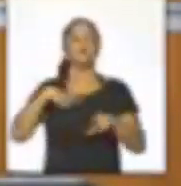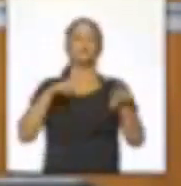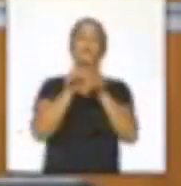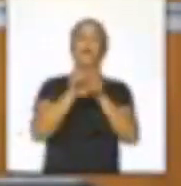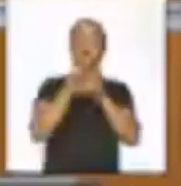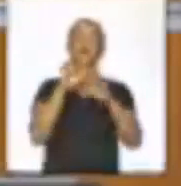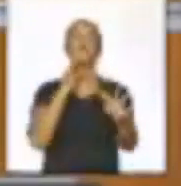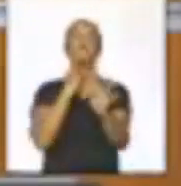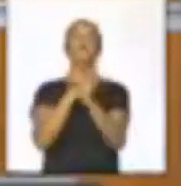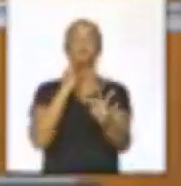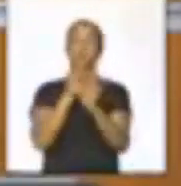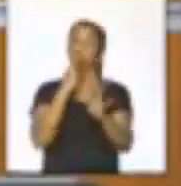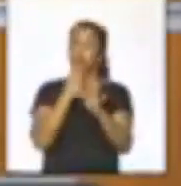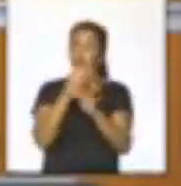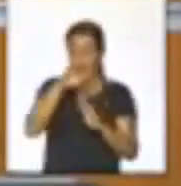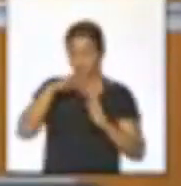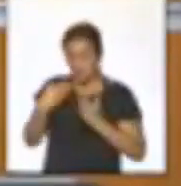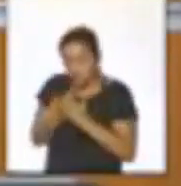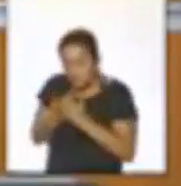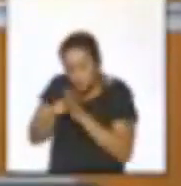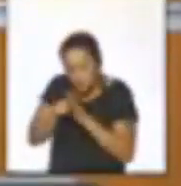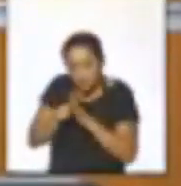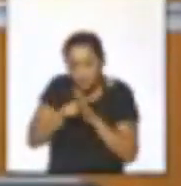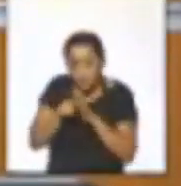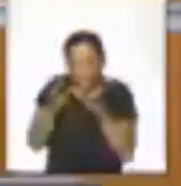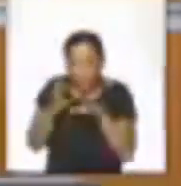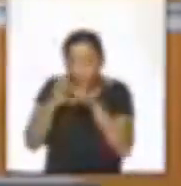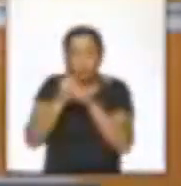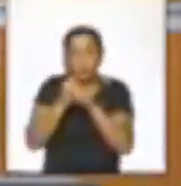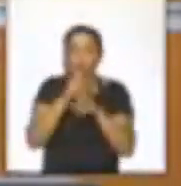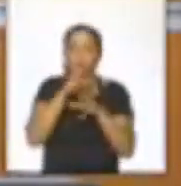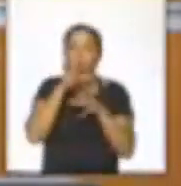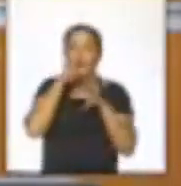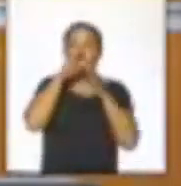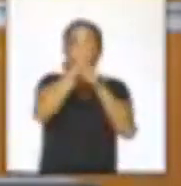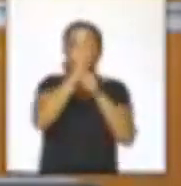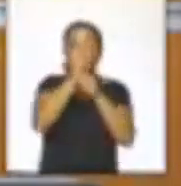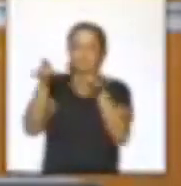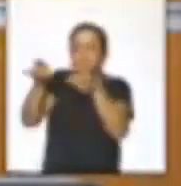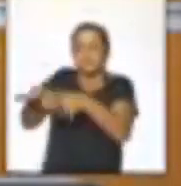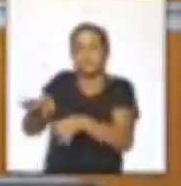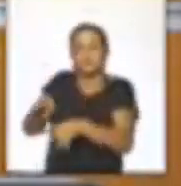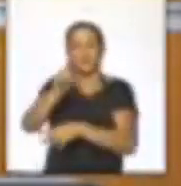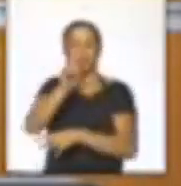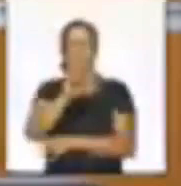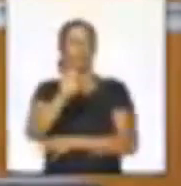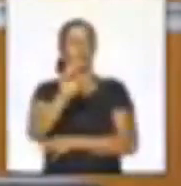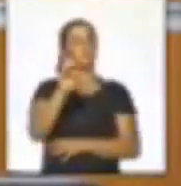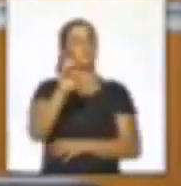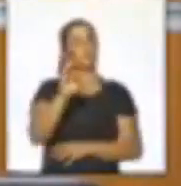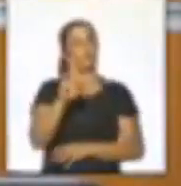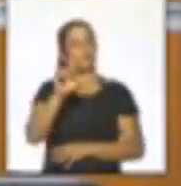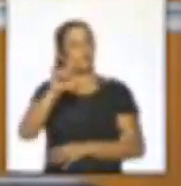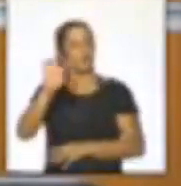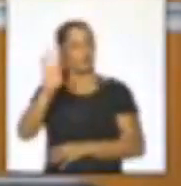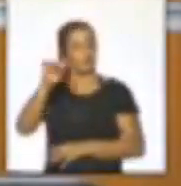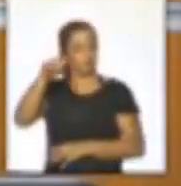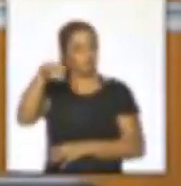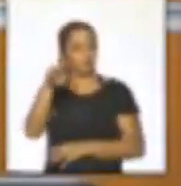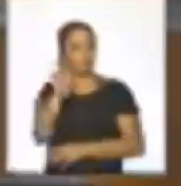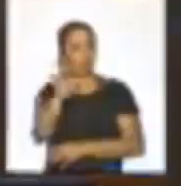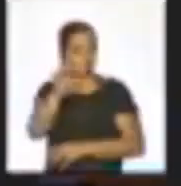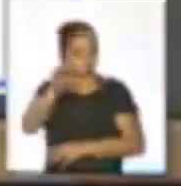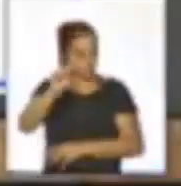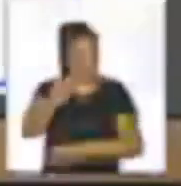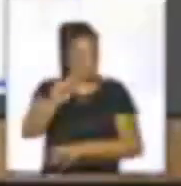força resultante. Detalhe que eu não sou professor de física, ok? Então, vamos dar uma olhada aqui